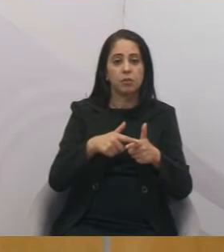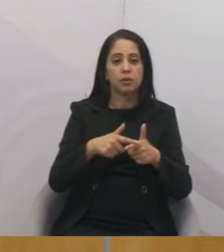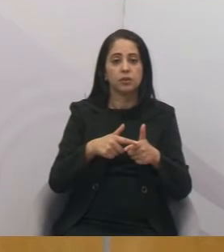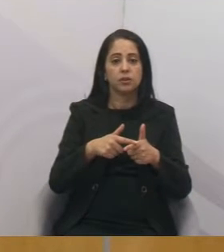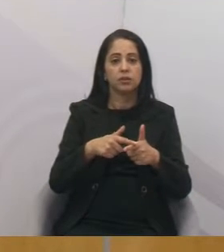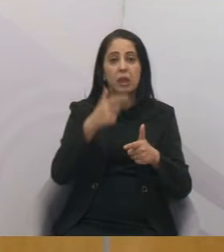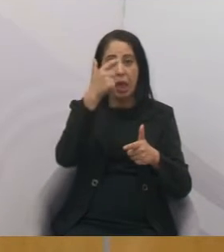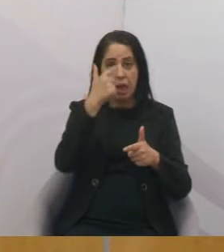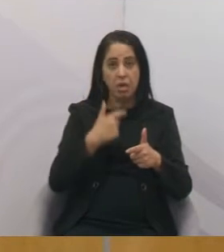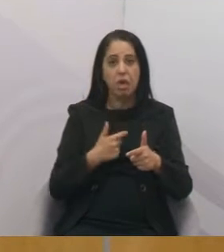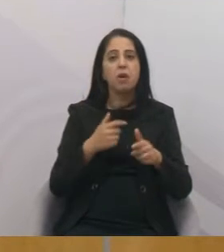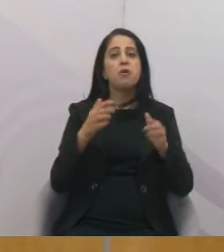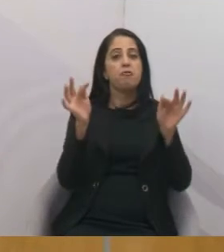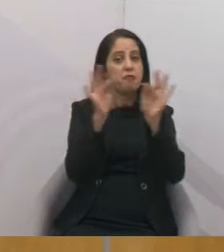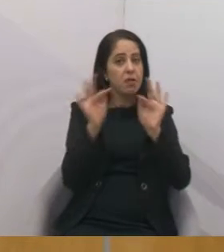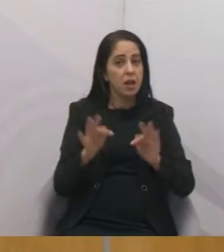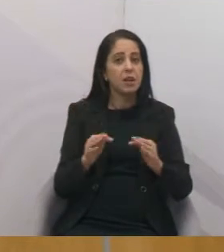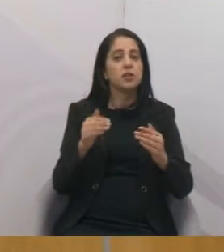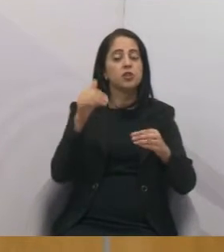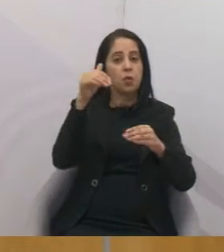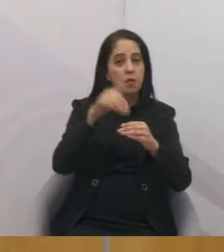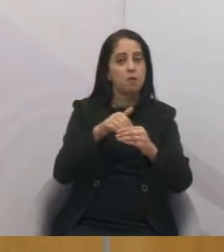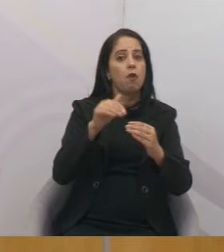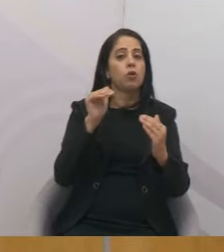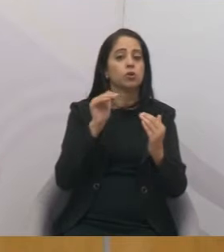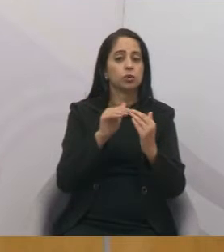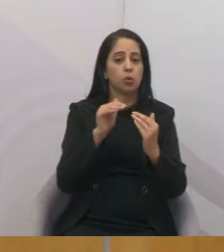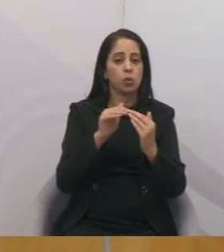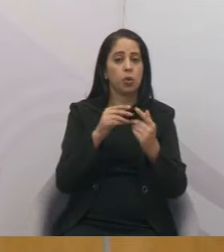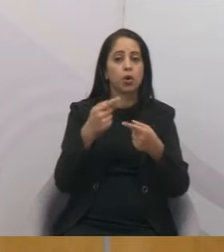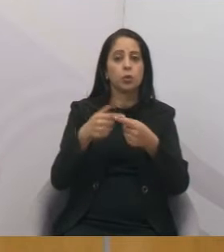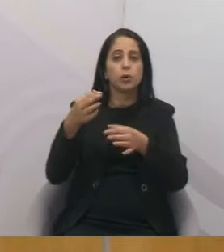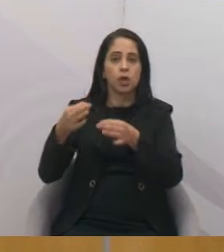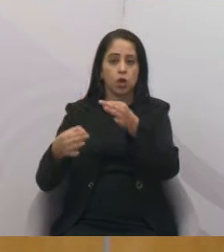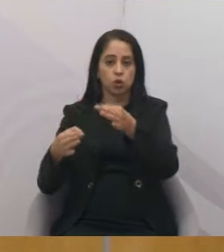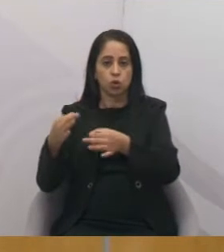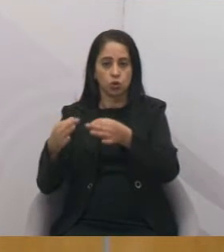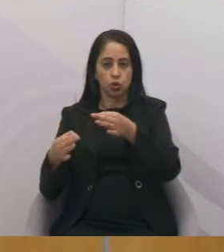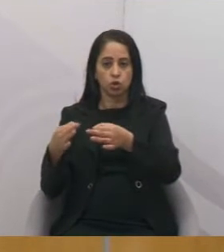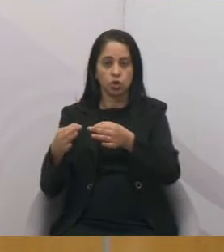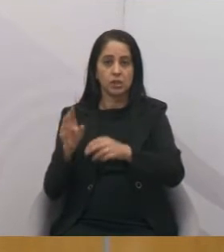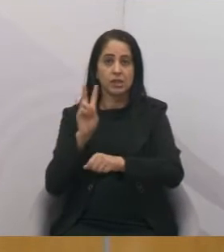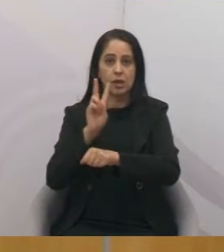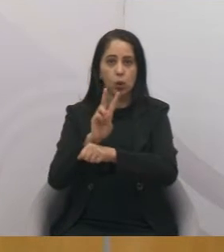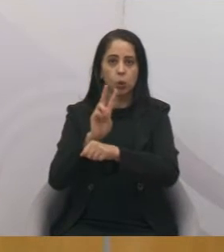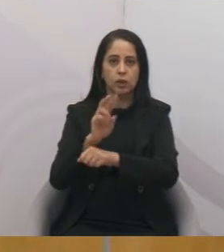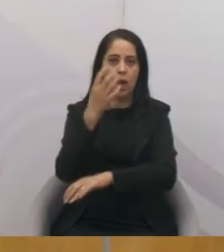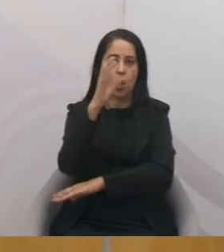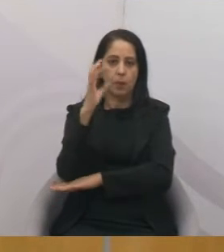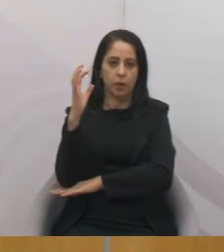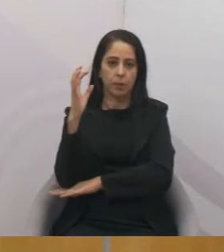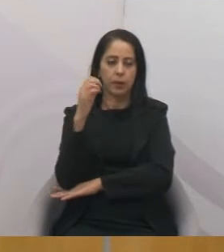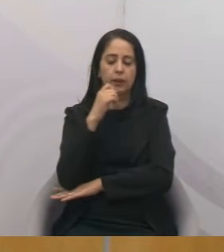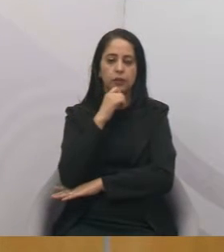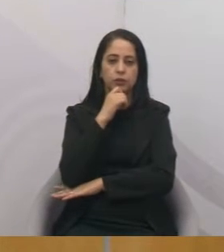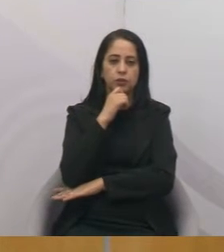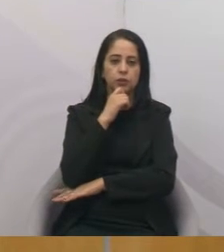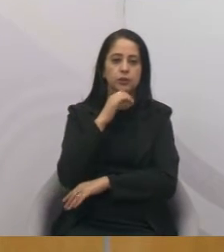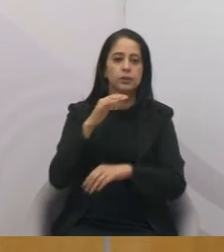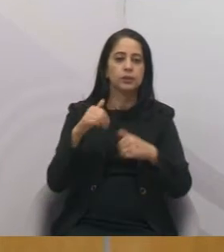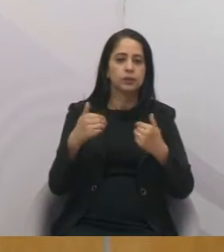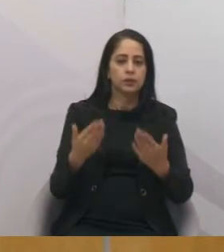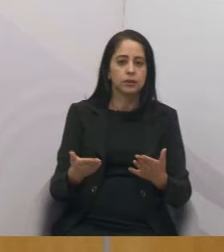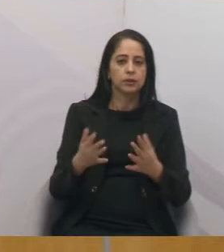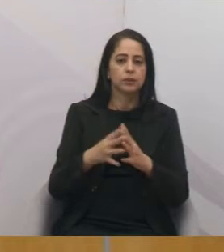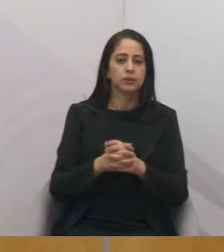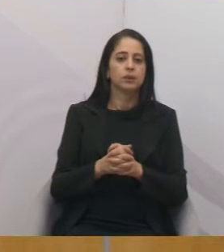estar votando favoravelmente a esse projeto, que vem fazer justiça e preservar o nosso meio ambiente. Como eu conversei